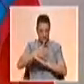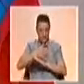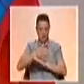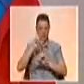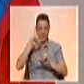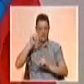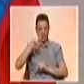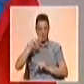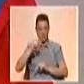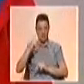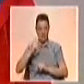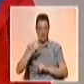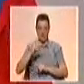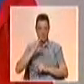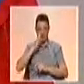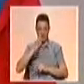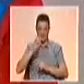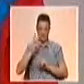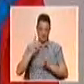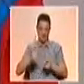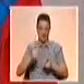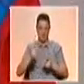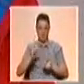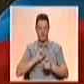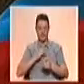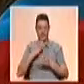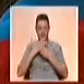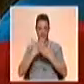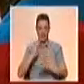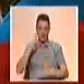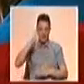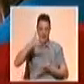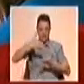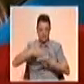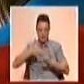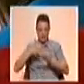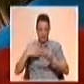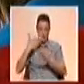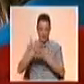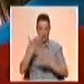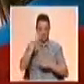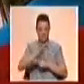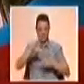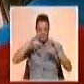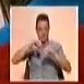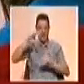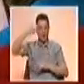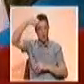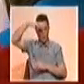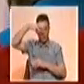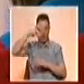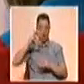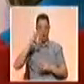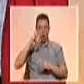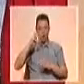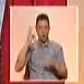as pessoas na primeira pessoa. Elizabeth, então amanhã Serralves vai dar o exemplo, vai apagar as luzinhas às 8h30,